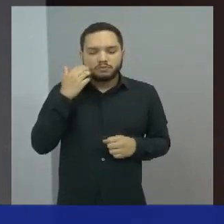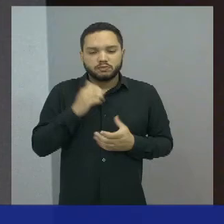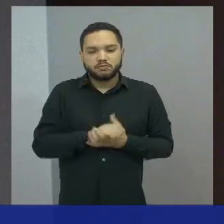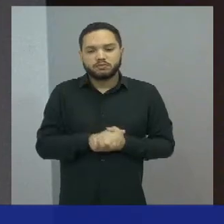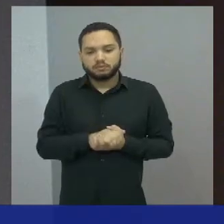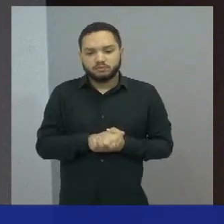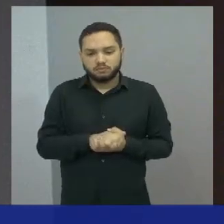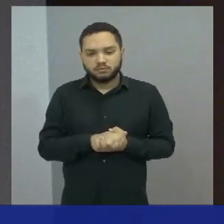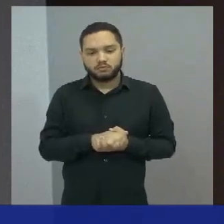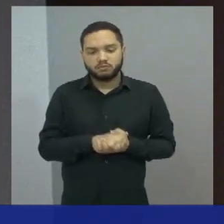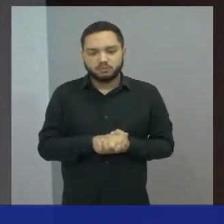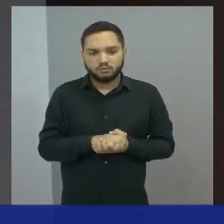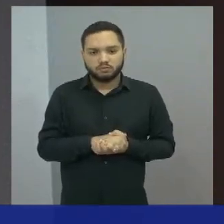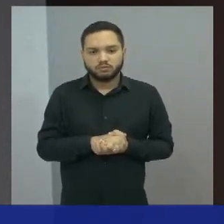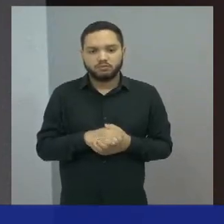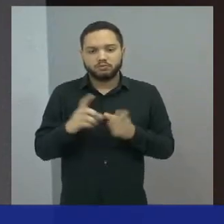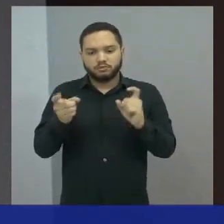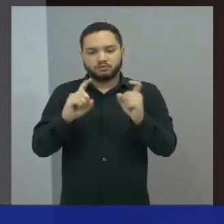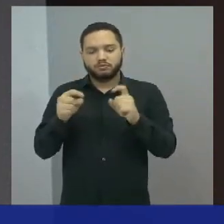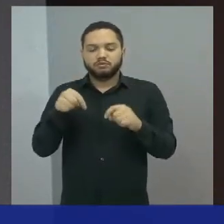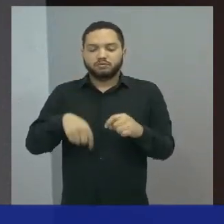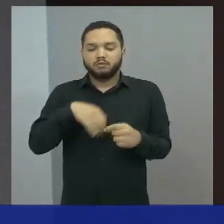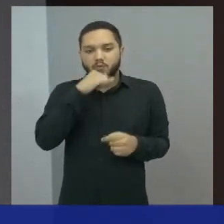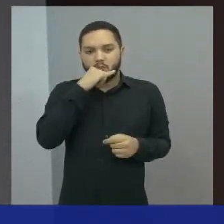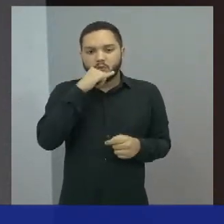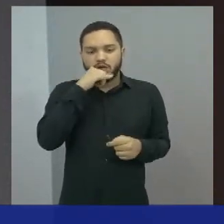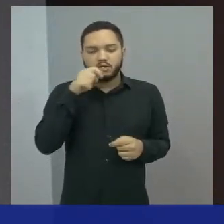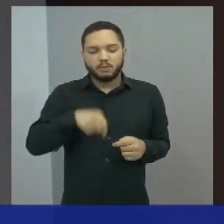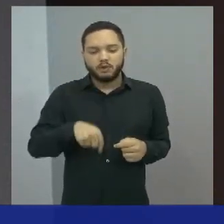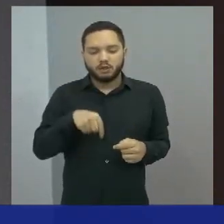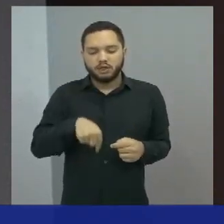discutidos as nossas questões. Por exemplo, aqui nós temos